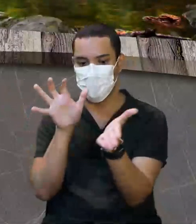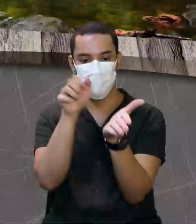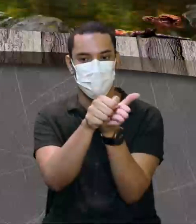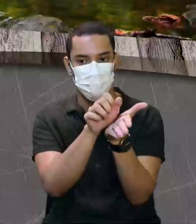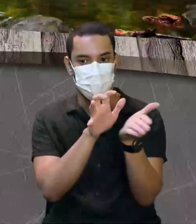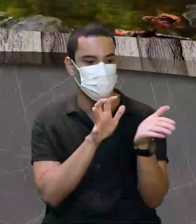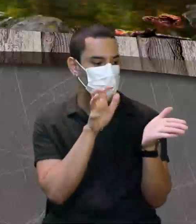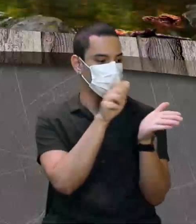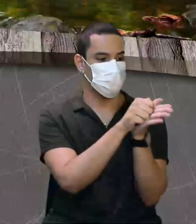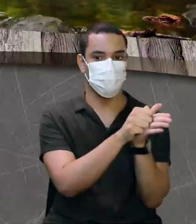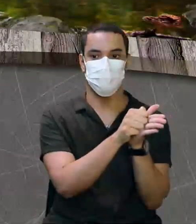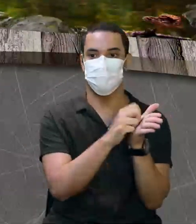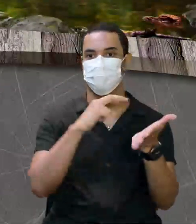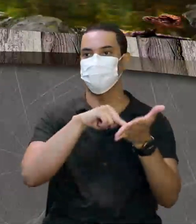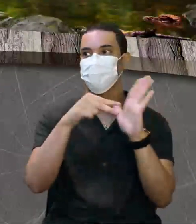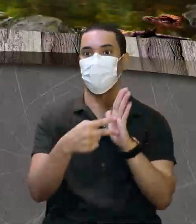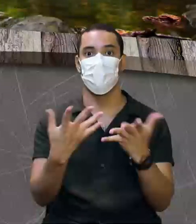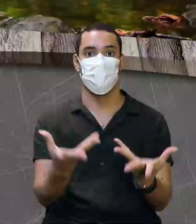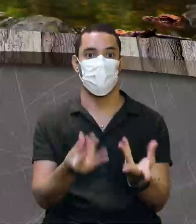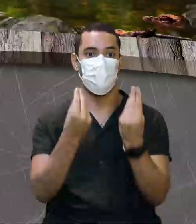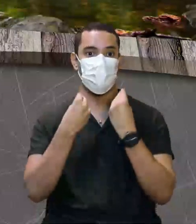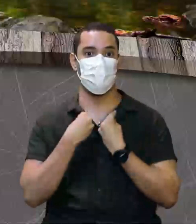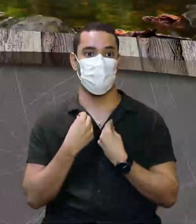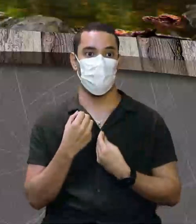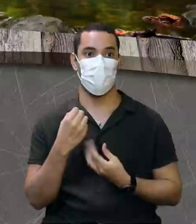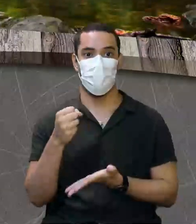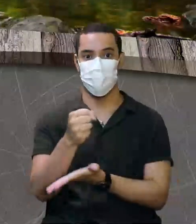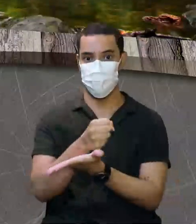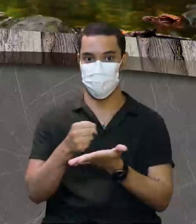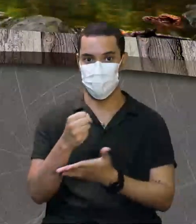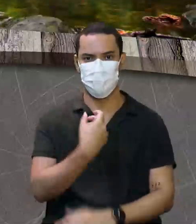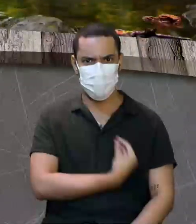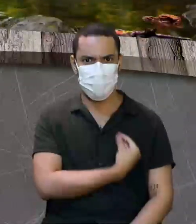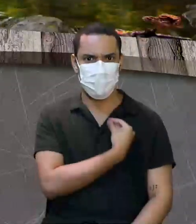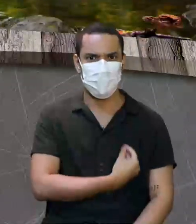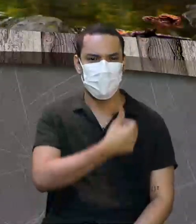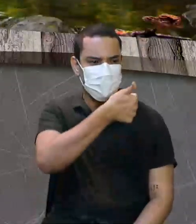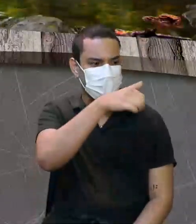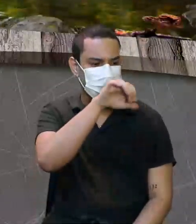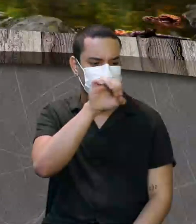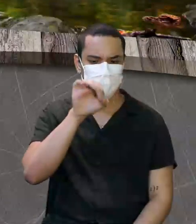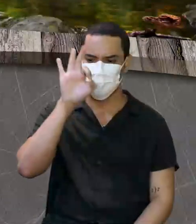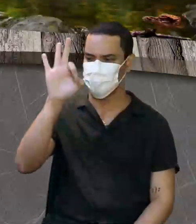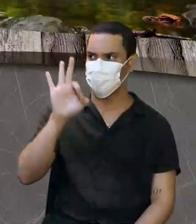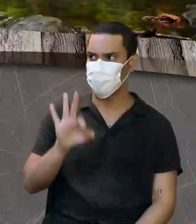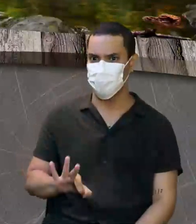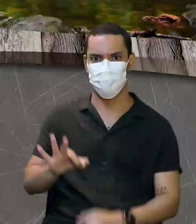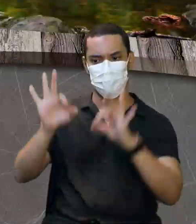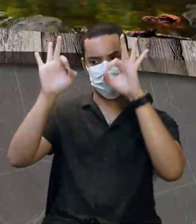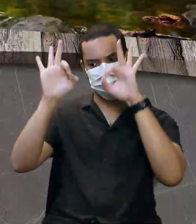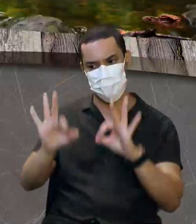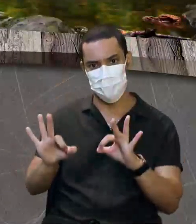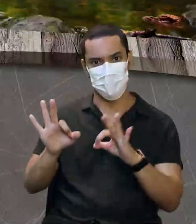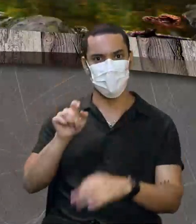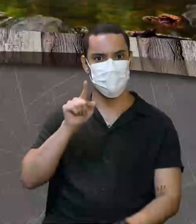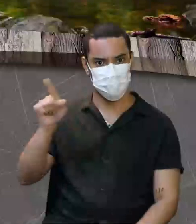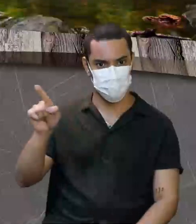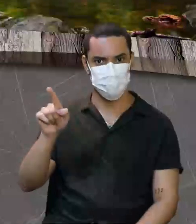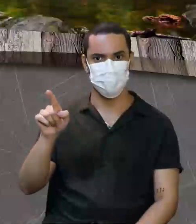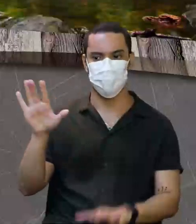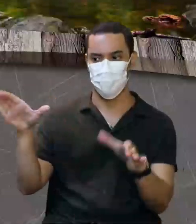a base para a gente conseguir construir. Existe 100% de certeza que foram esses